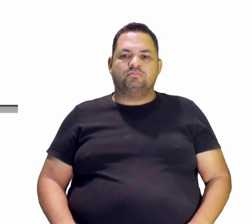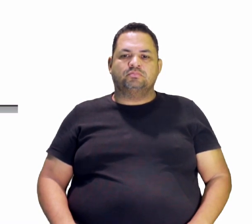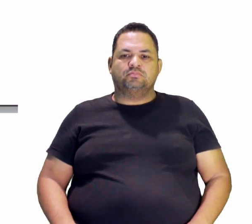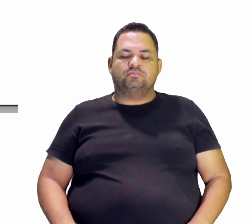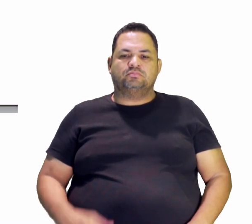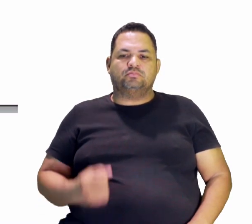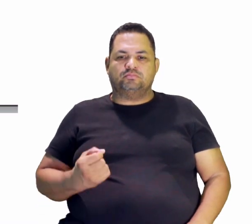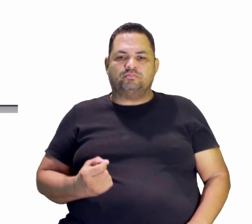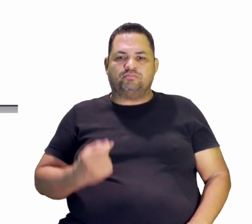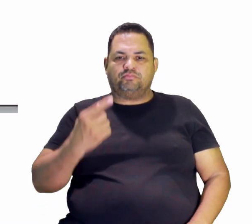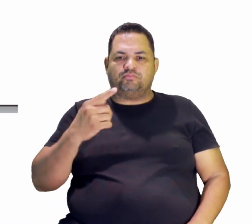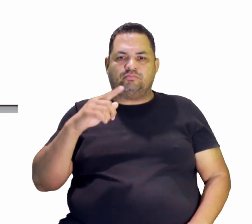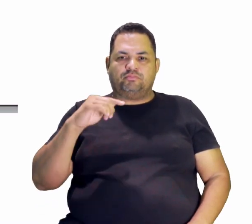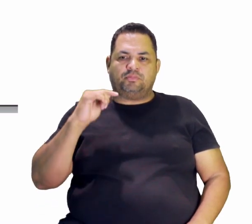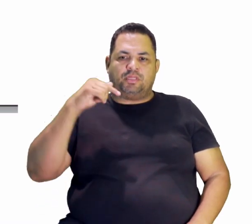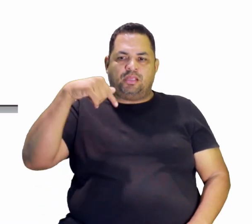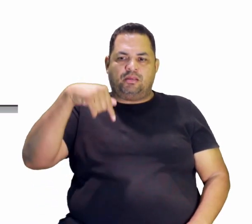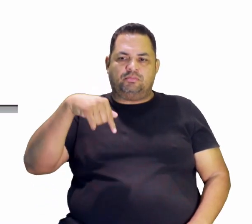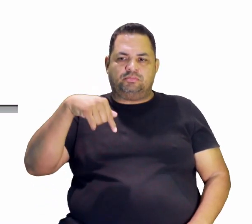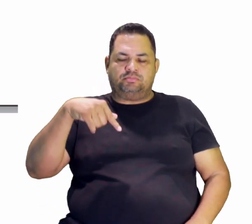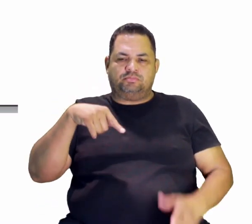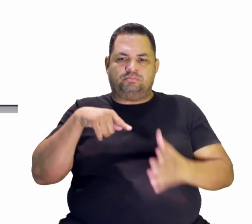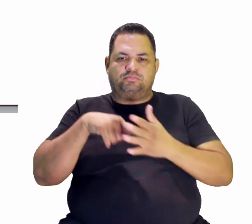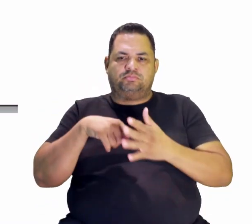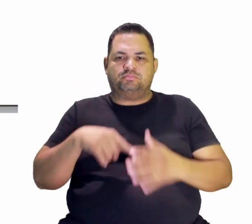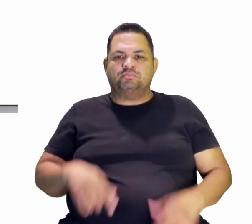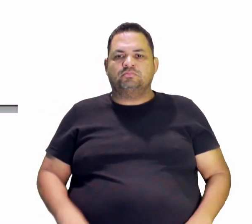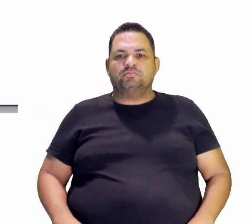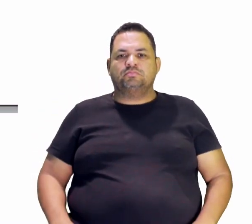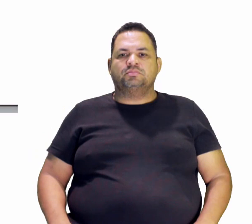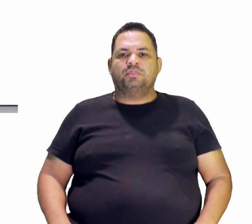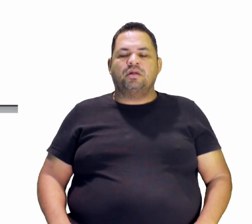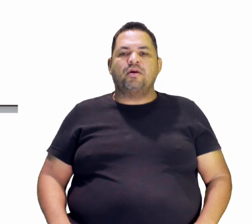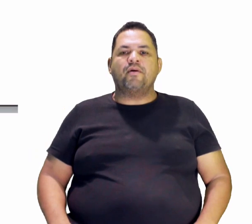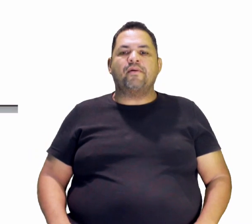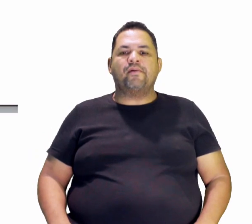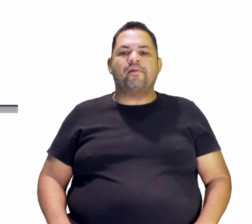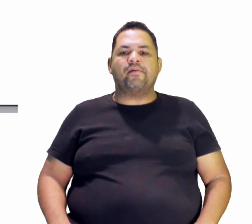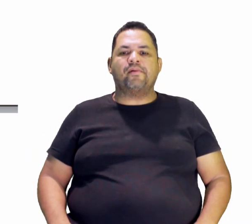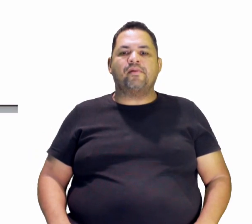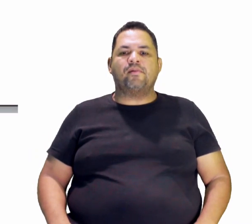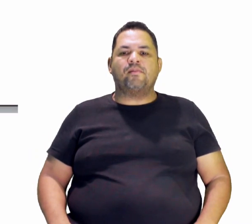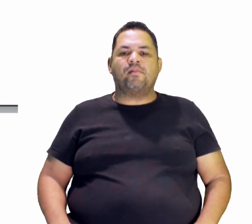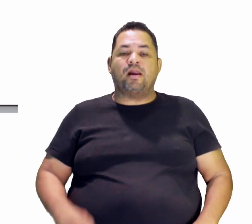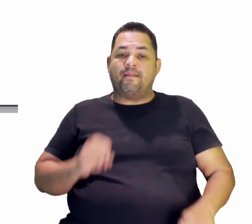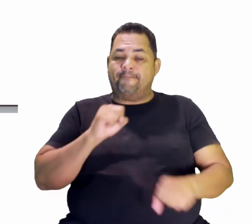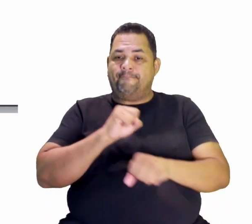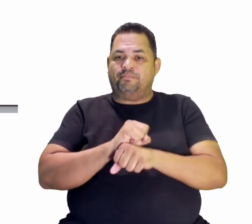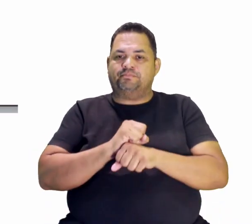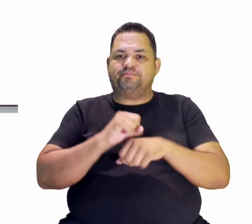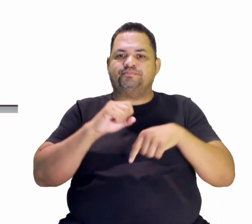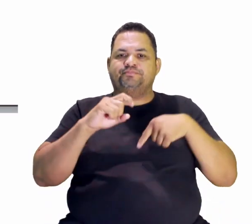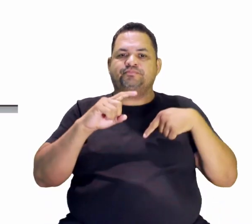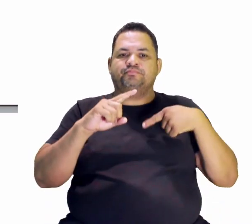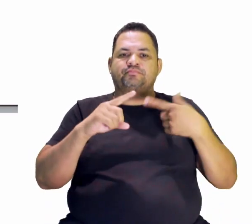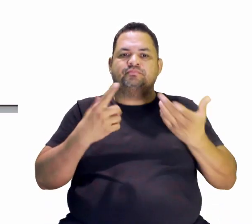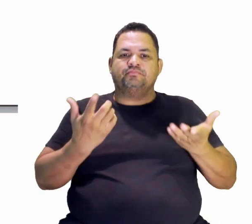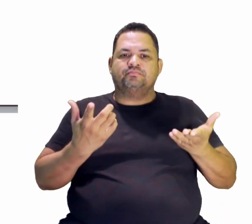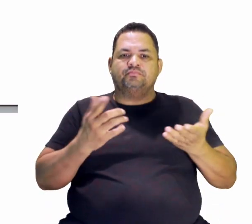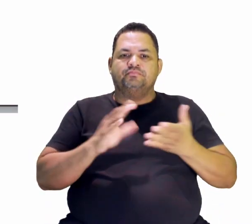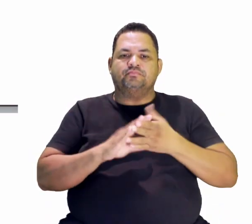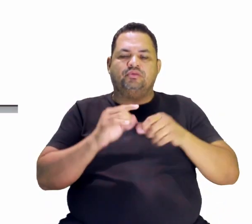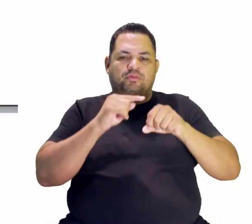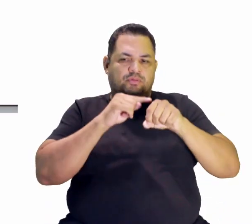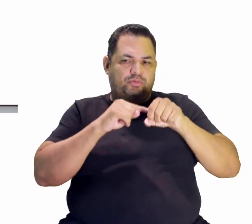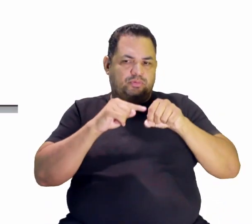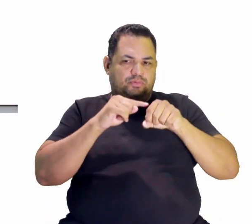bolinha impulsionada continuou o movimento, a mola está presa aqui, ela para, né? E aí a